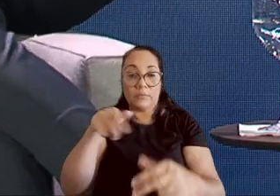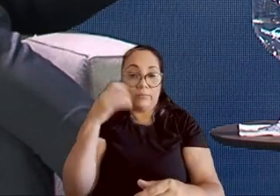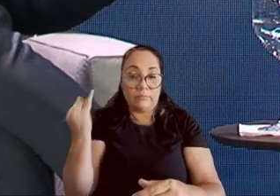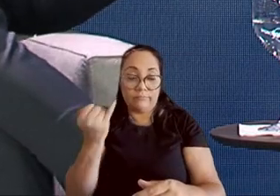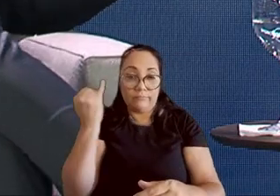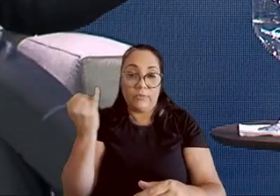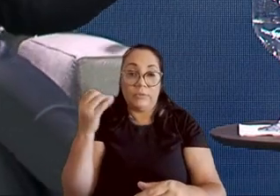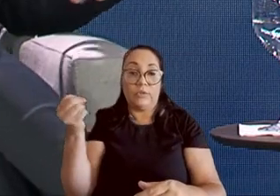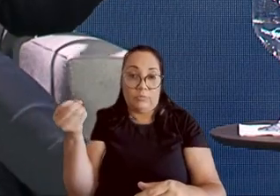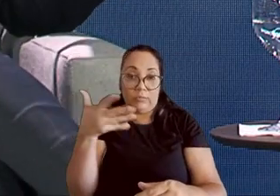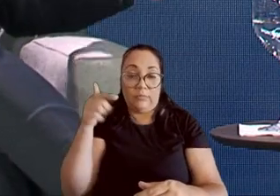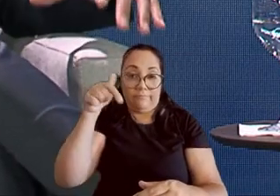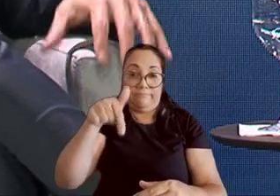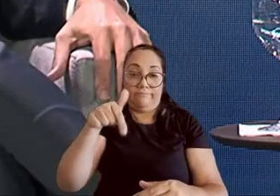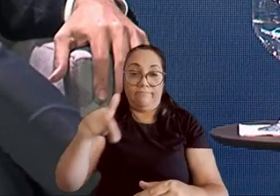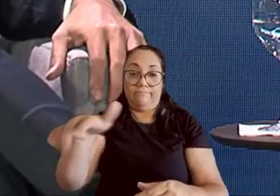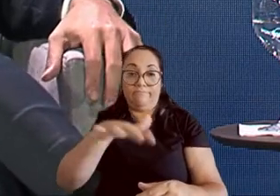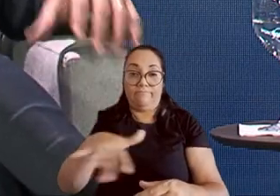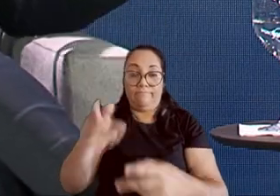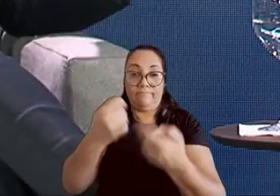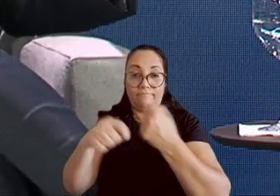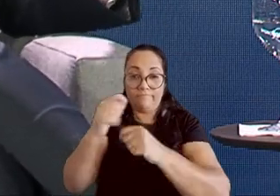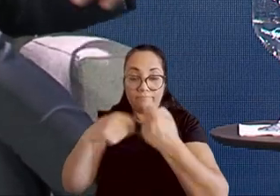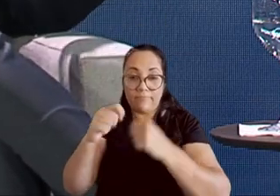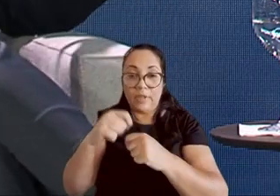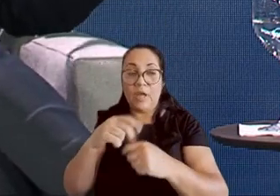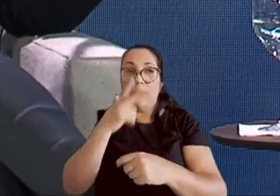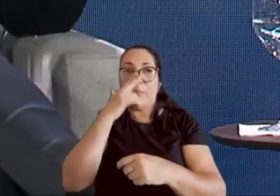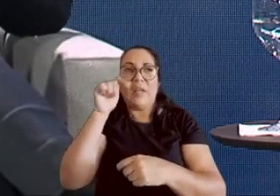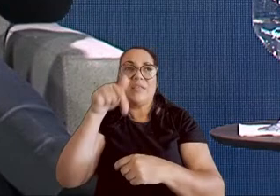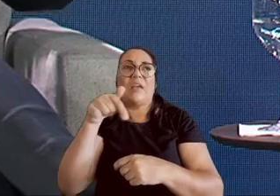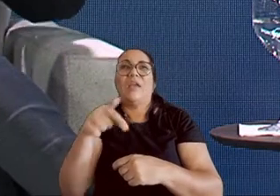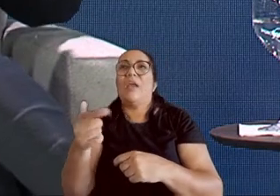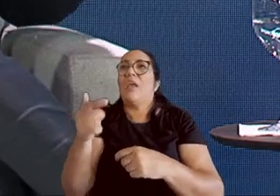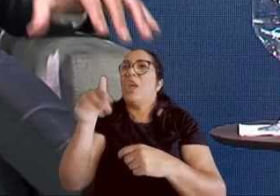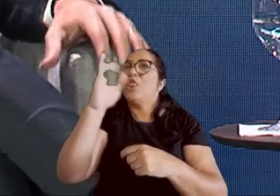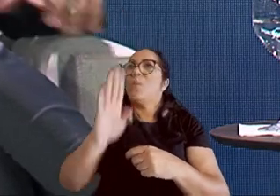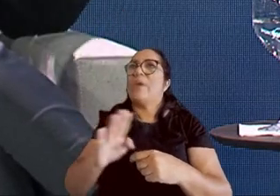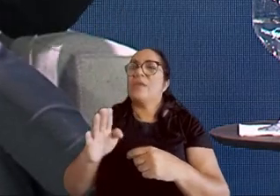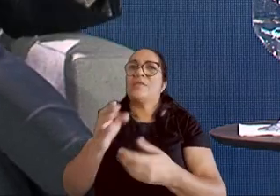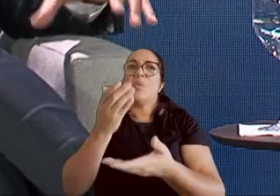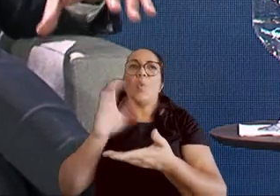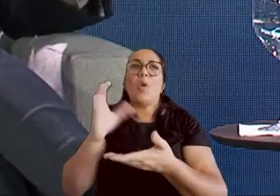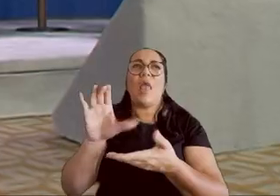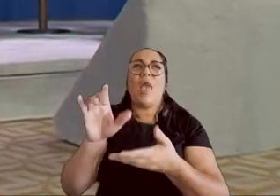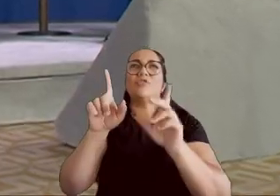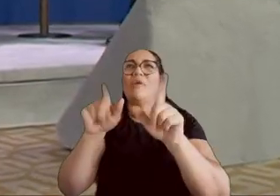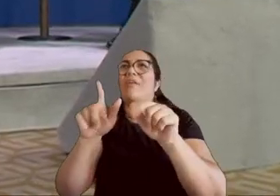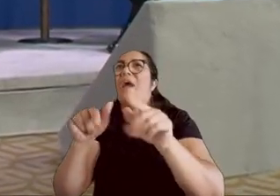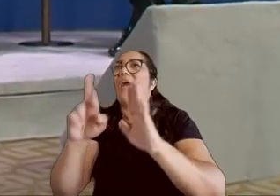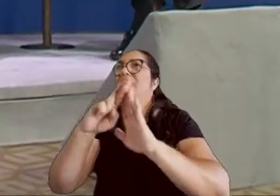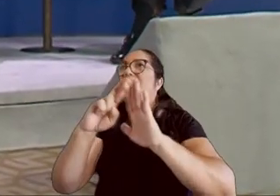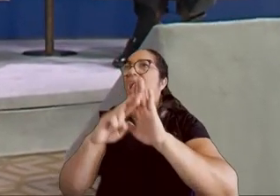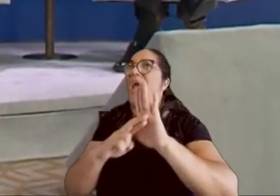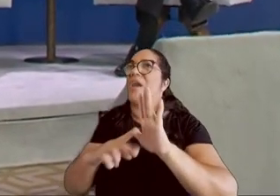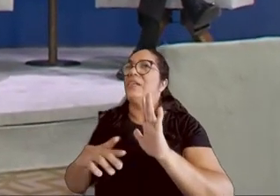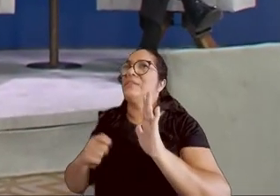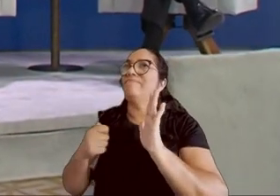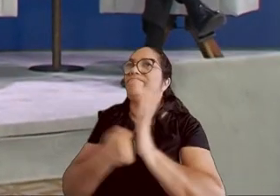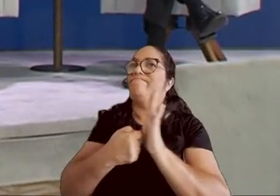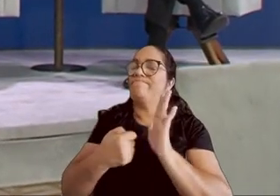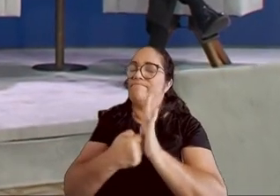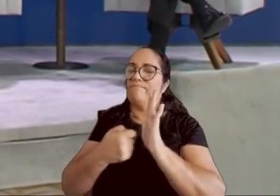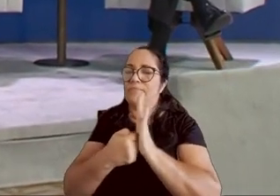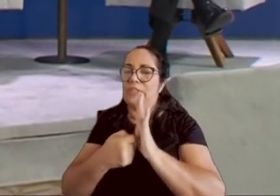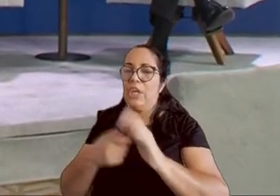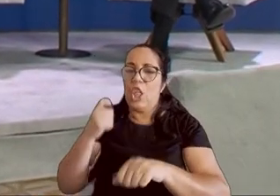a gente falou bastante de como o mercado ainda é muito conservador aqui no Brasil na parte de crédito a gente fica focado muito nas empresas listadas e muito na parte mais de cima